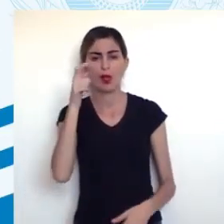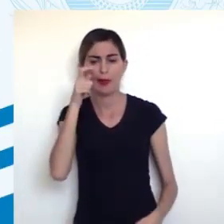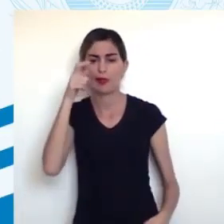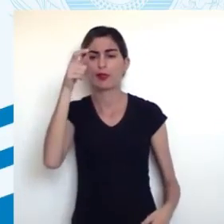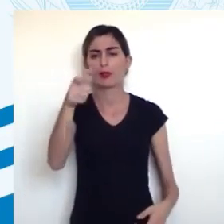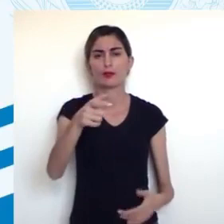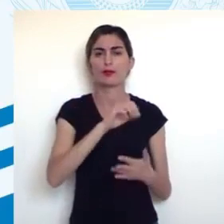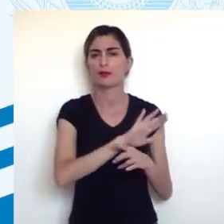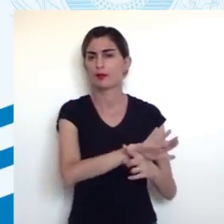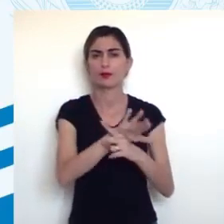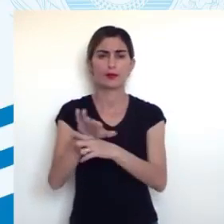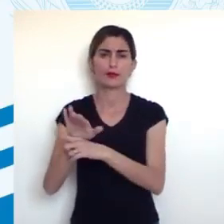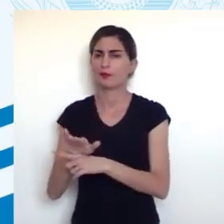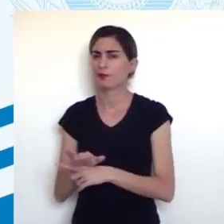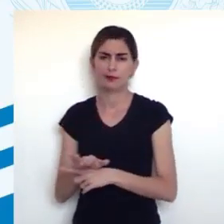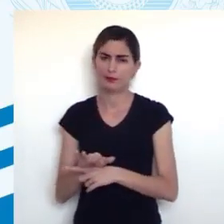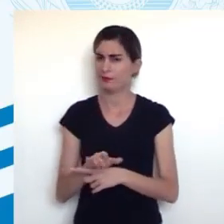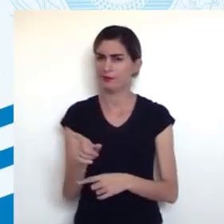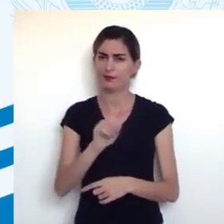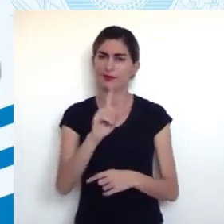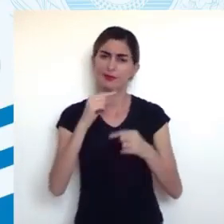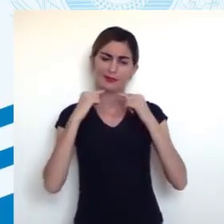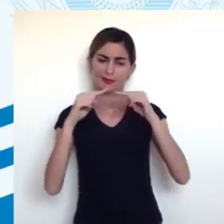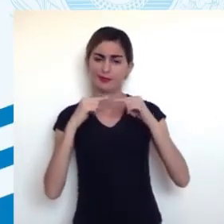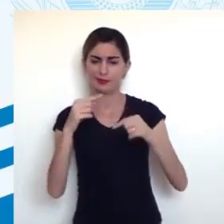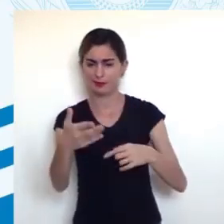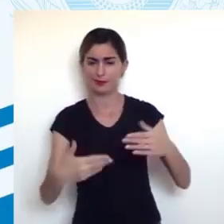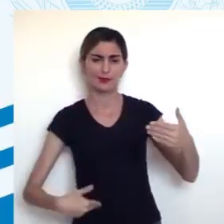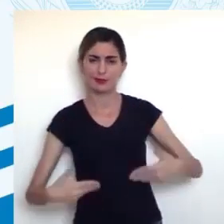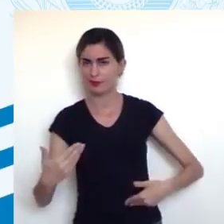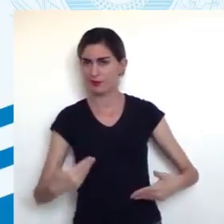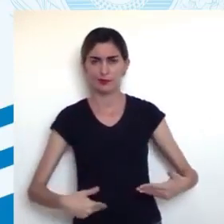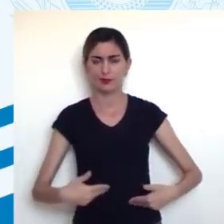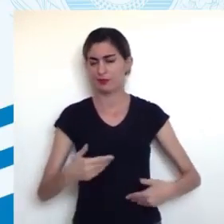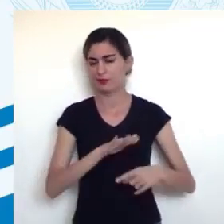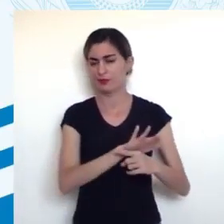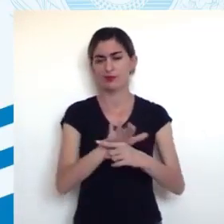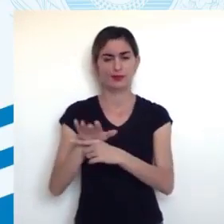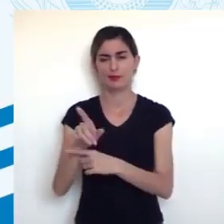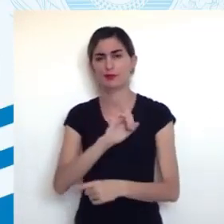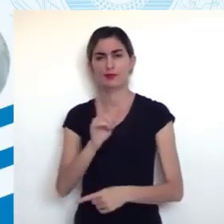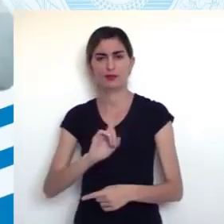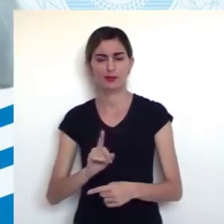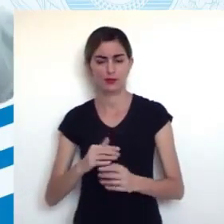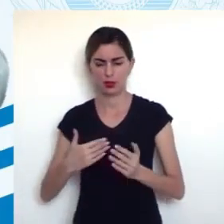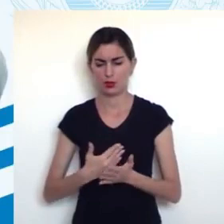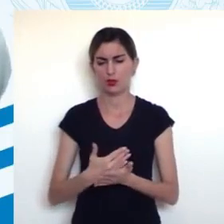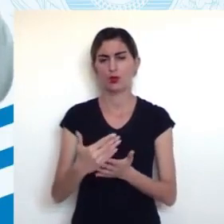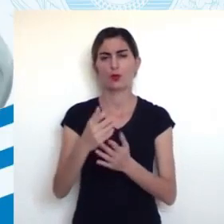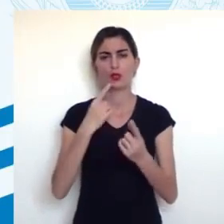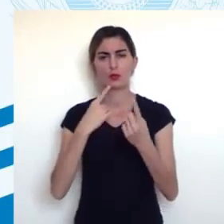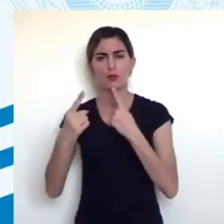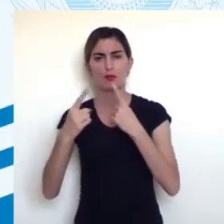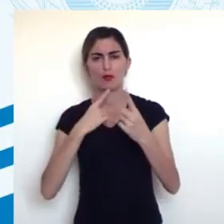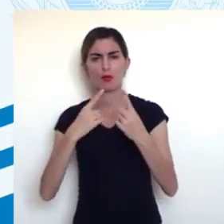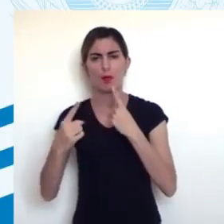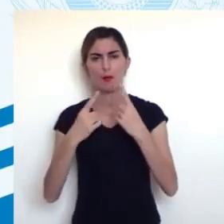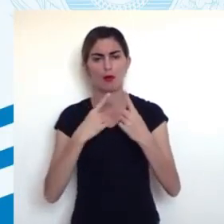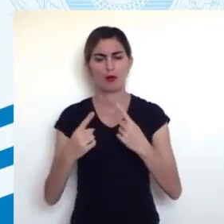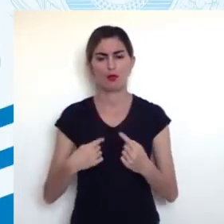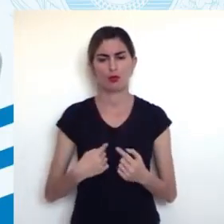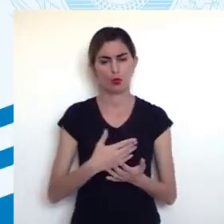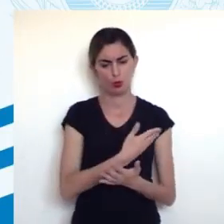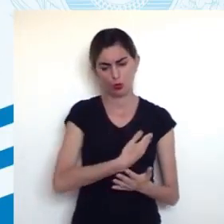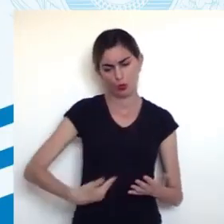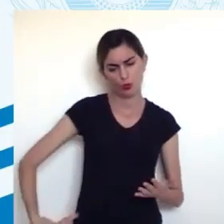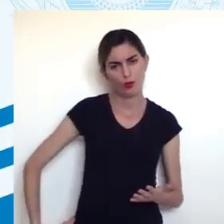mínimo interesse em atender às reivindicações dos operários. Então, com o início dos levantes,